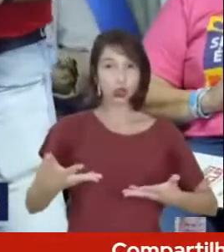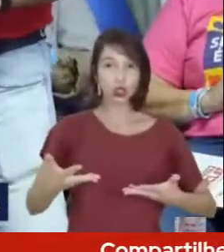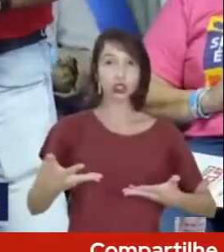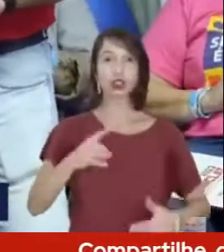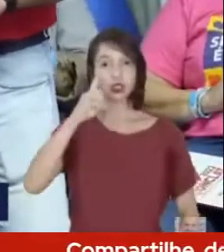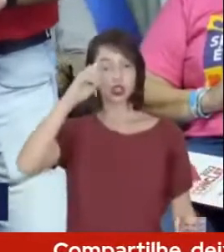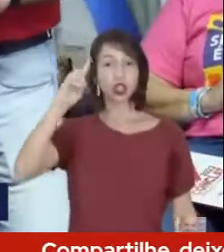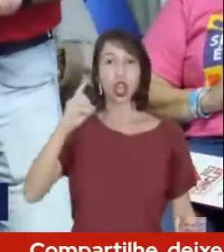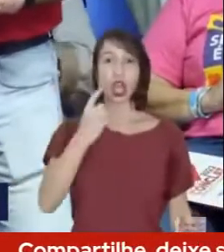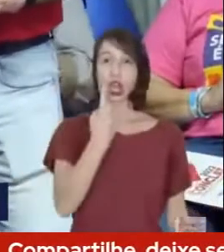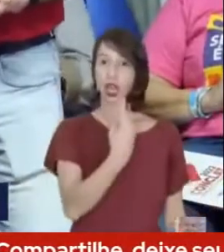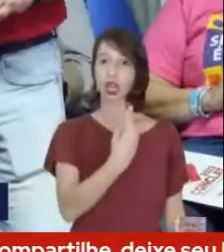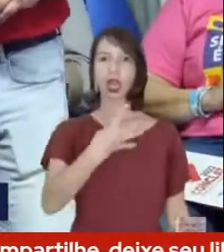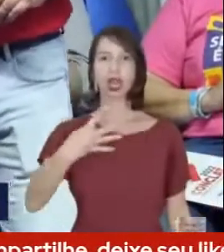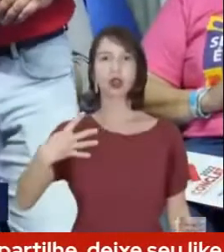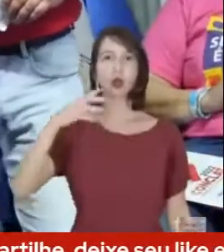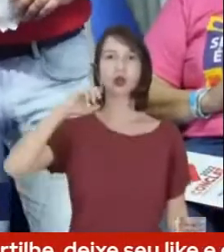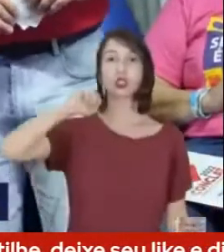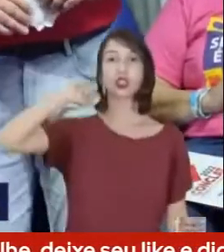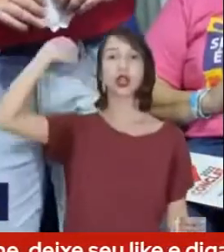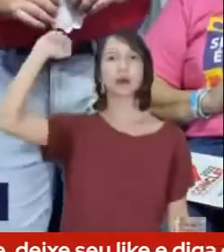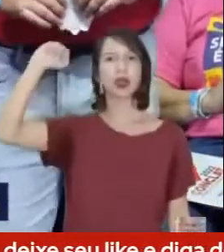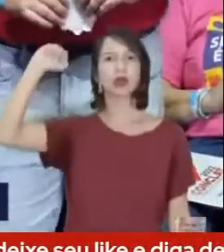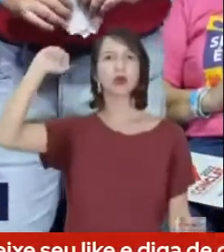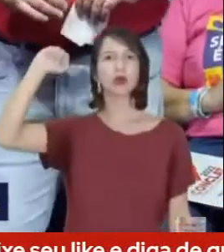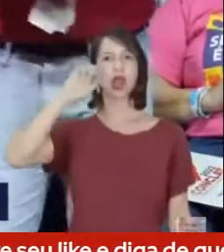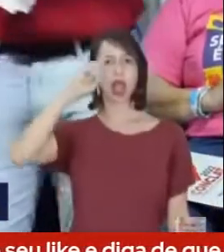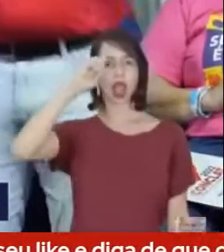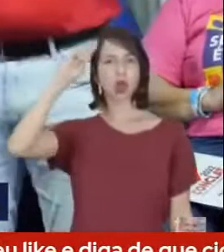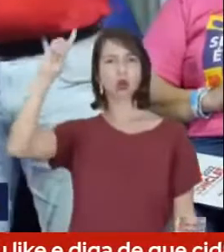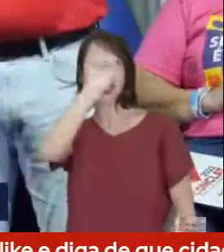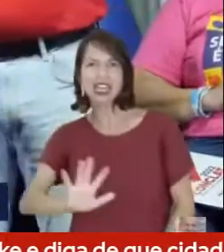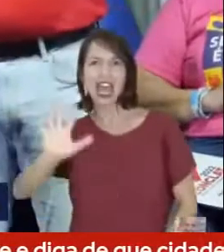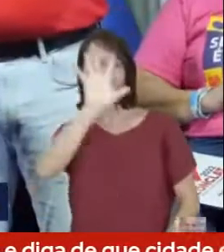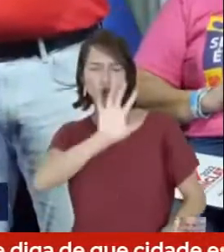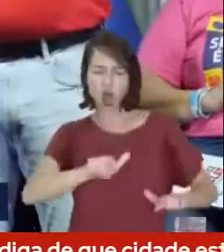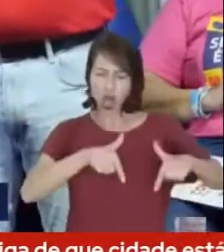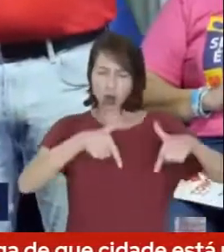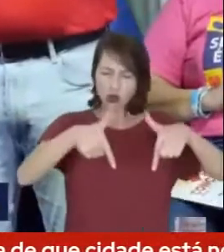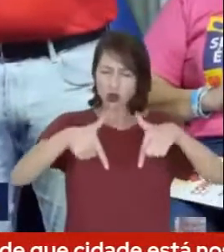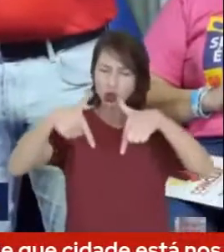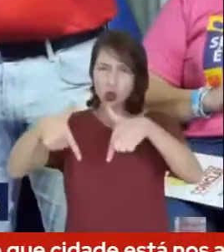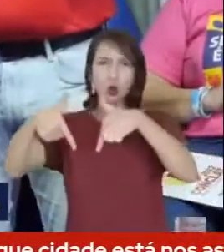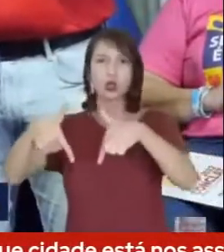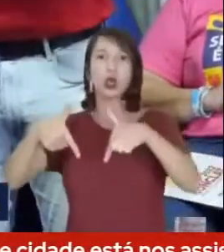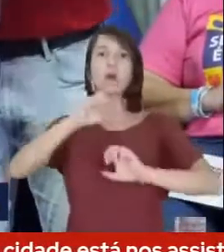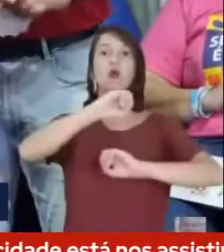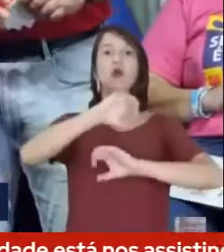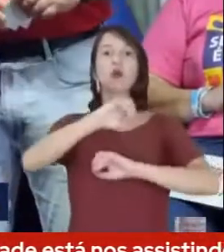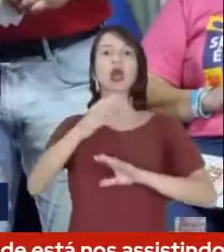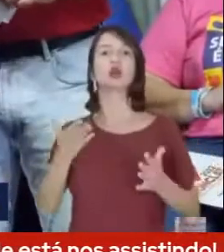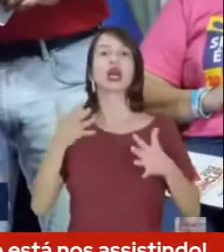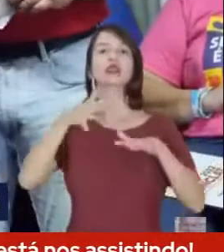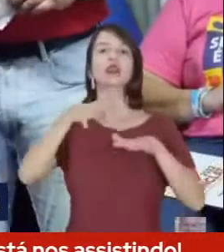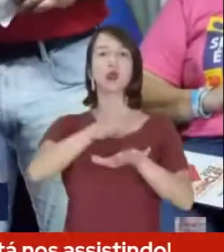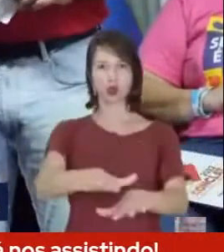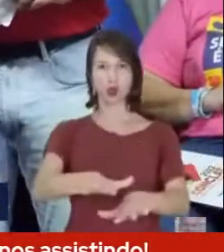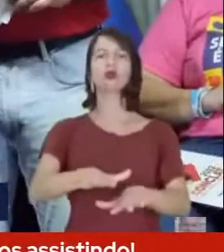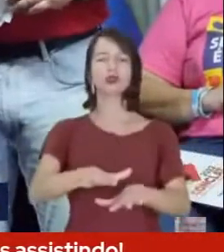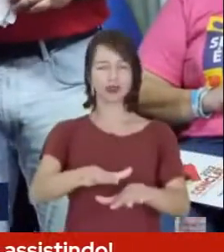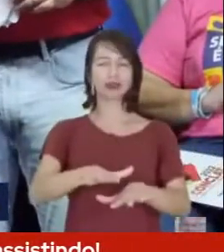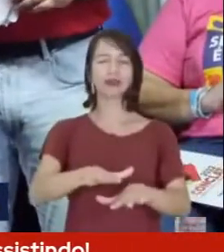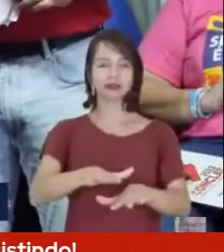Mas, infelizmente, fomos golpeados em 2016. O golpe de